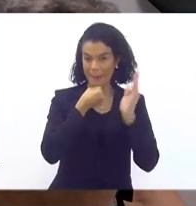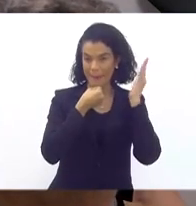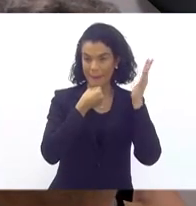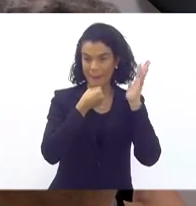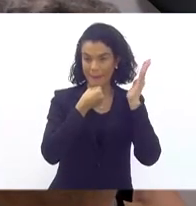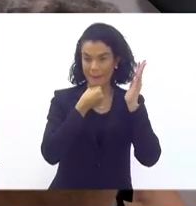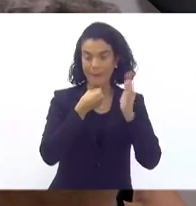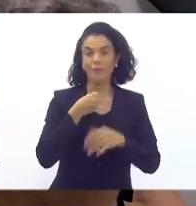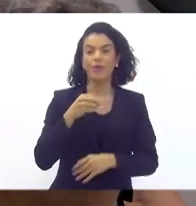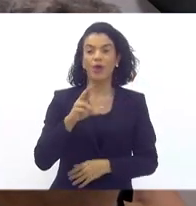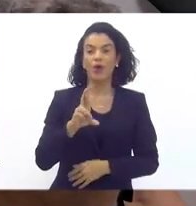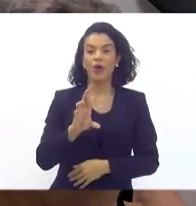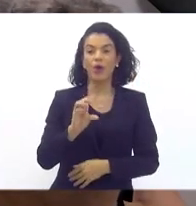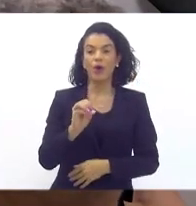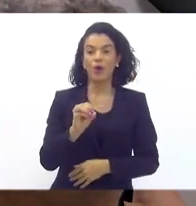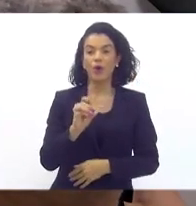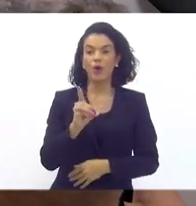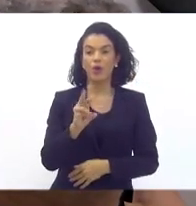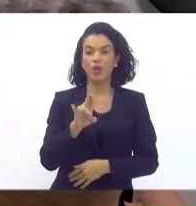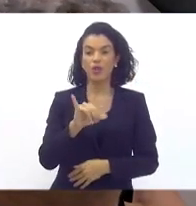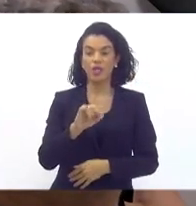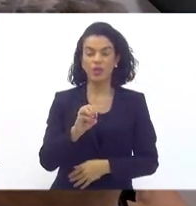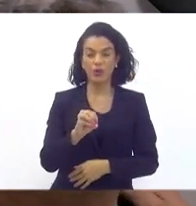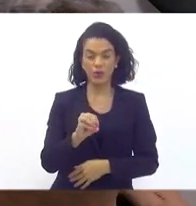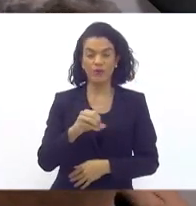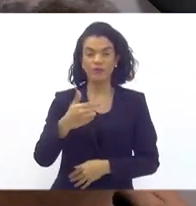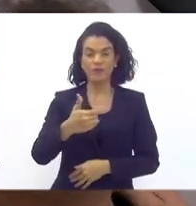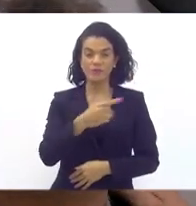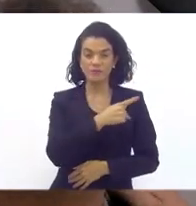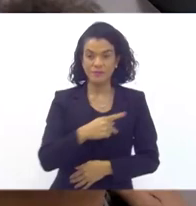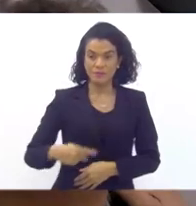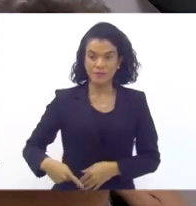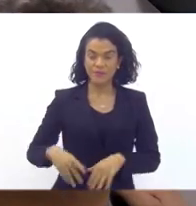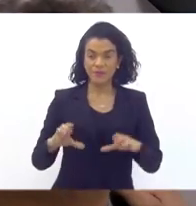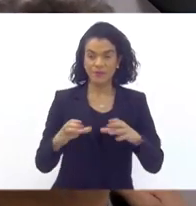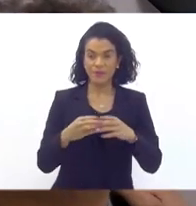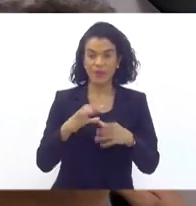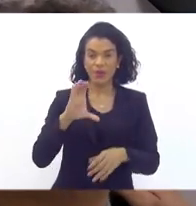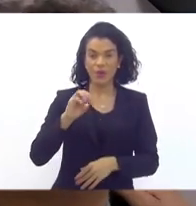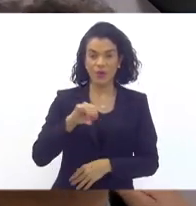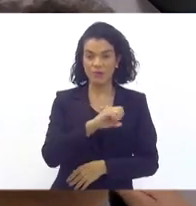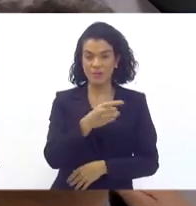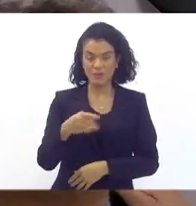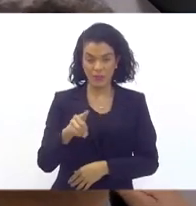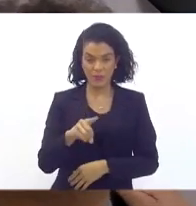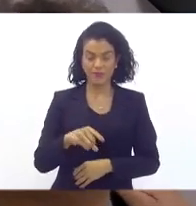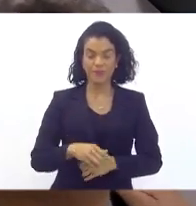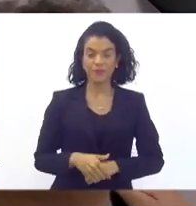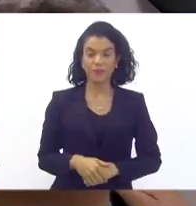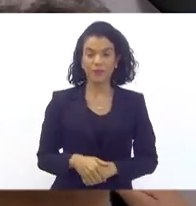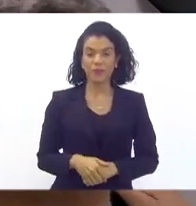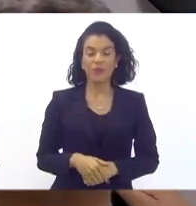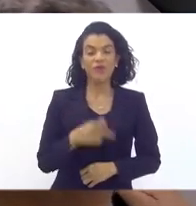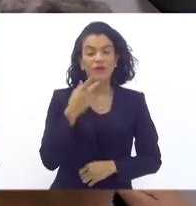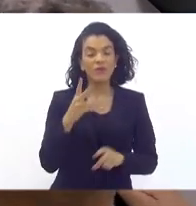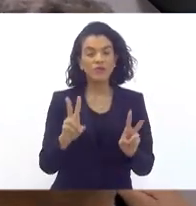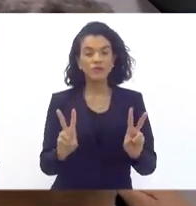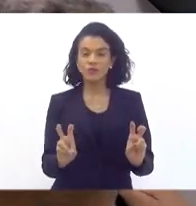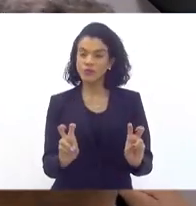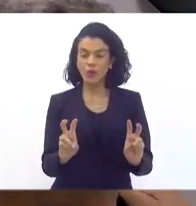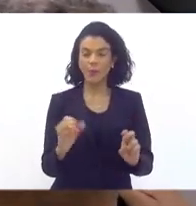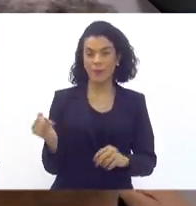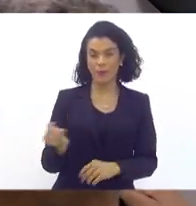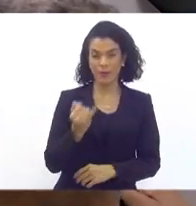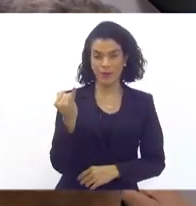pelo Deputado Rodrigo Amorim vice-presidente da condição para que ele possa fazer suas considerações falando a respeito dessa